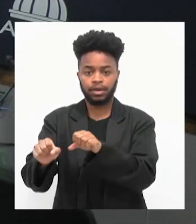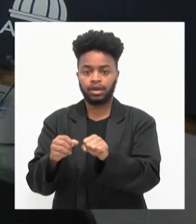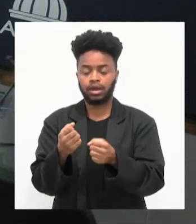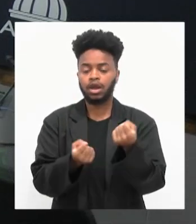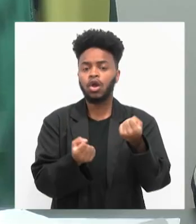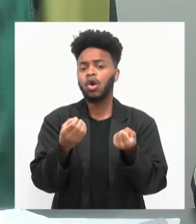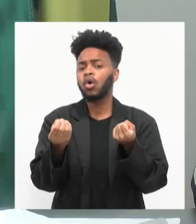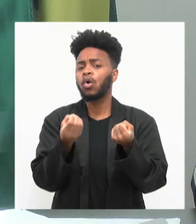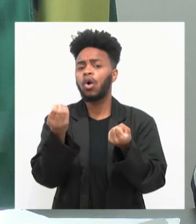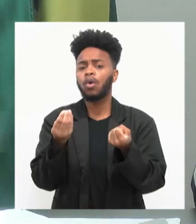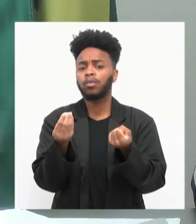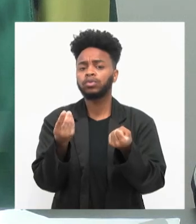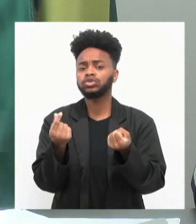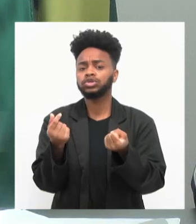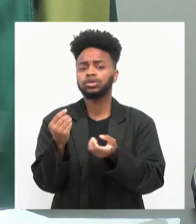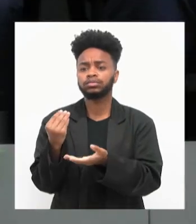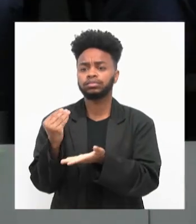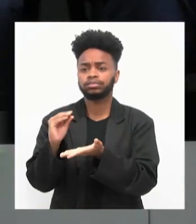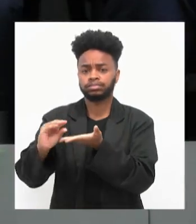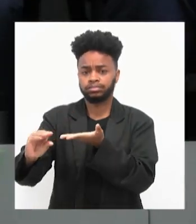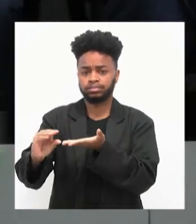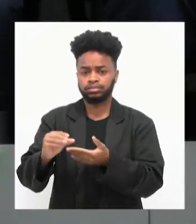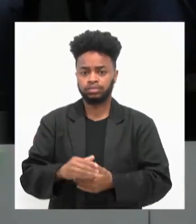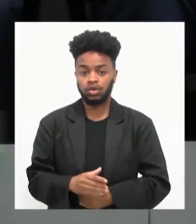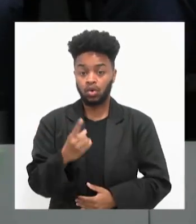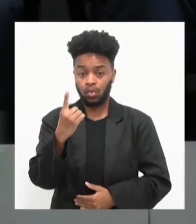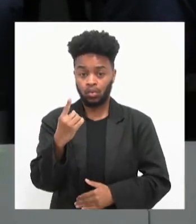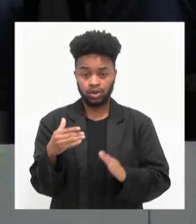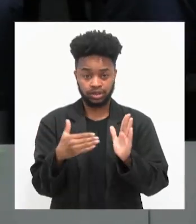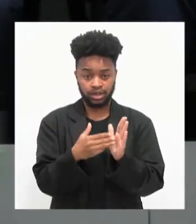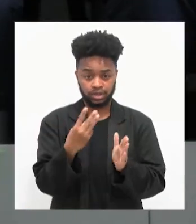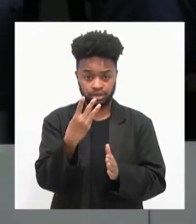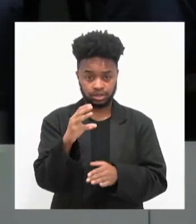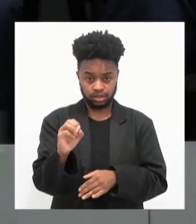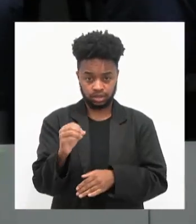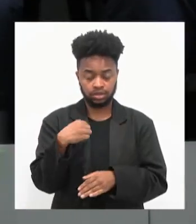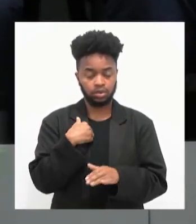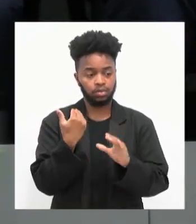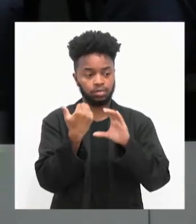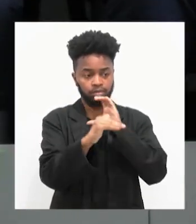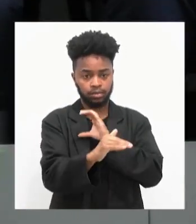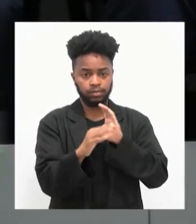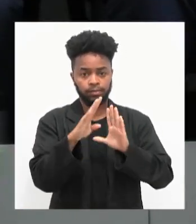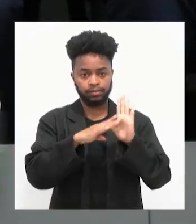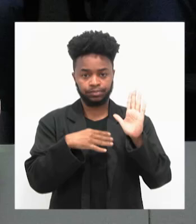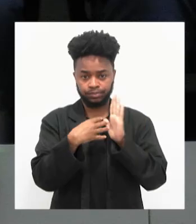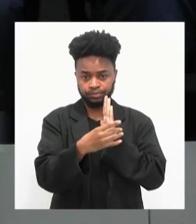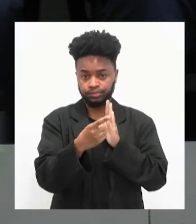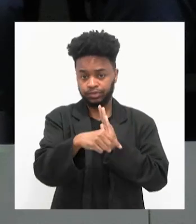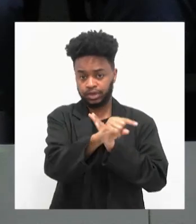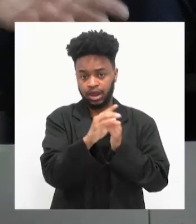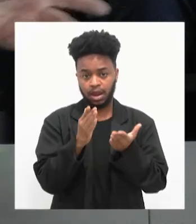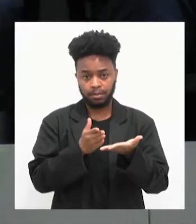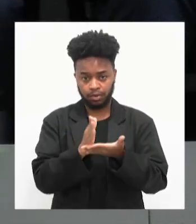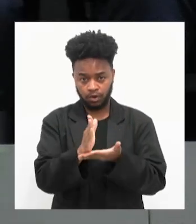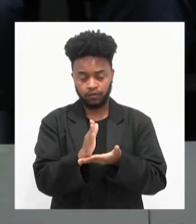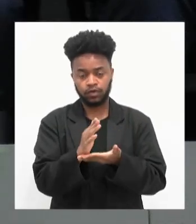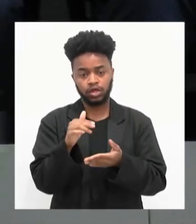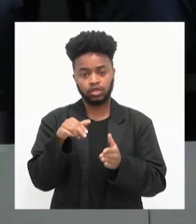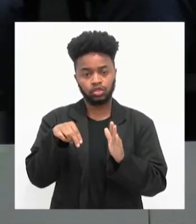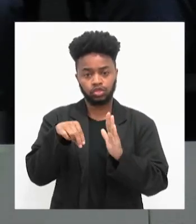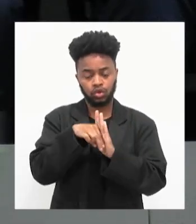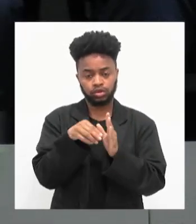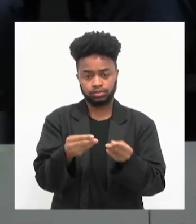que você trabalhou, o dinheiro que você De 1 a 30, eu emito para eles a planilha, eles aprovam a planilha, tiram a nota, paga no dia